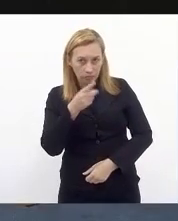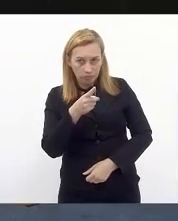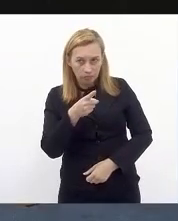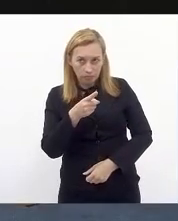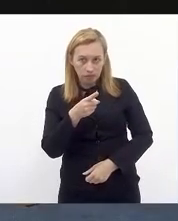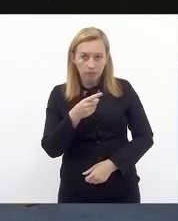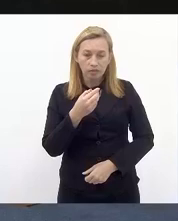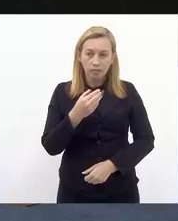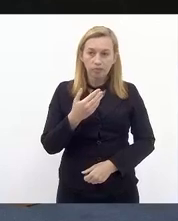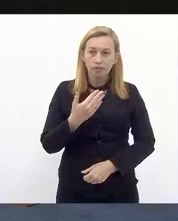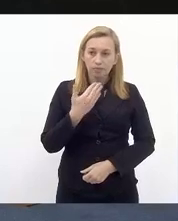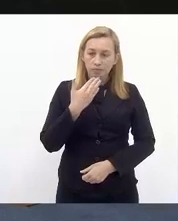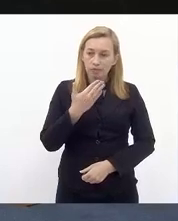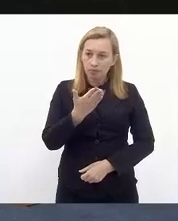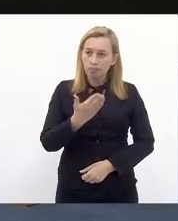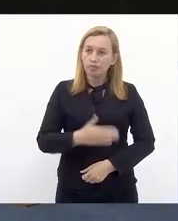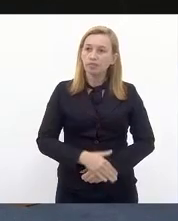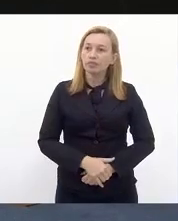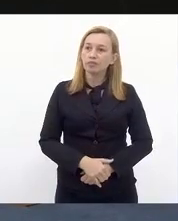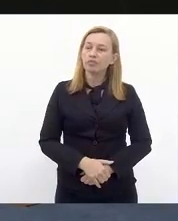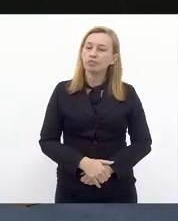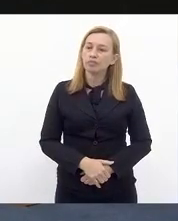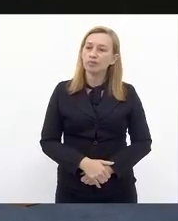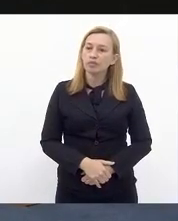por favor é